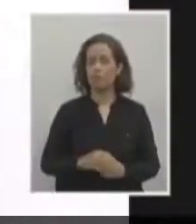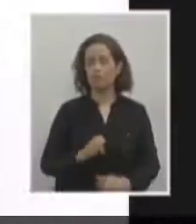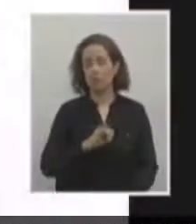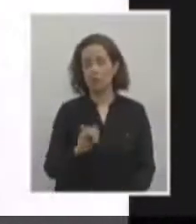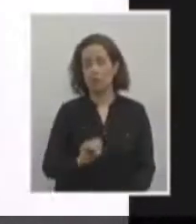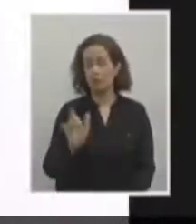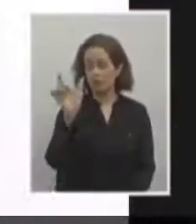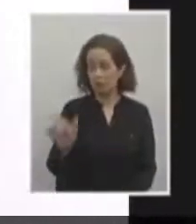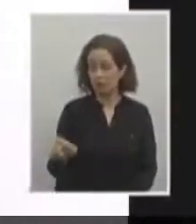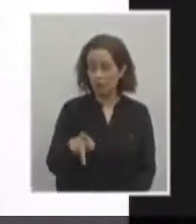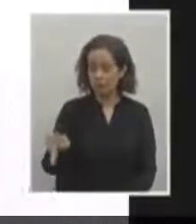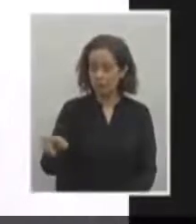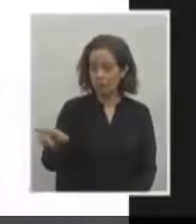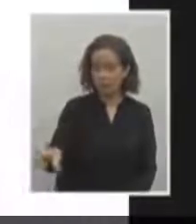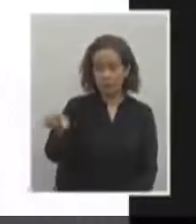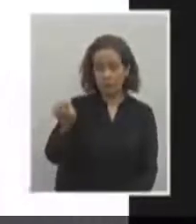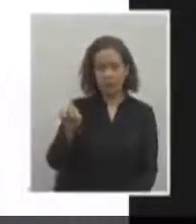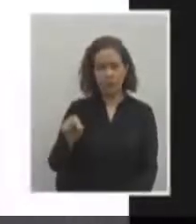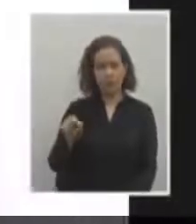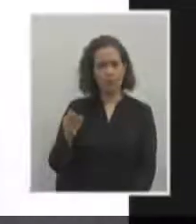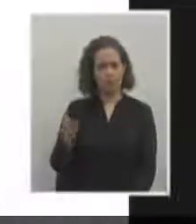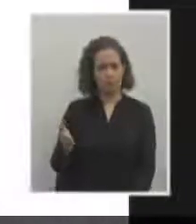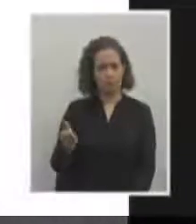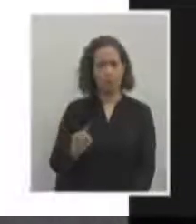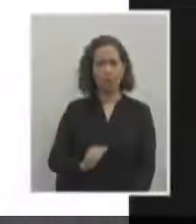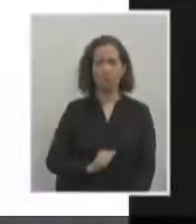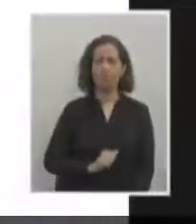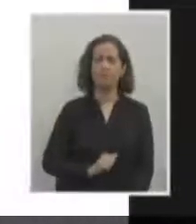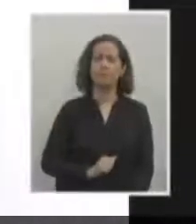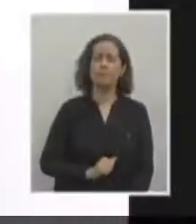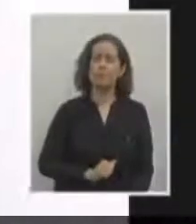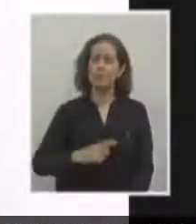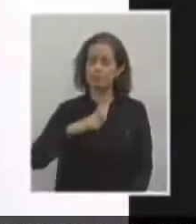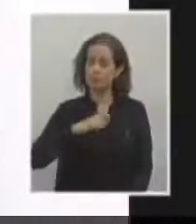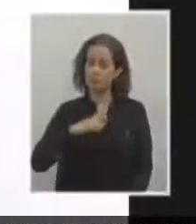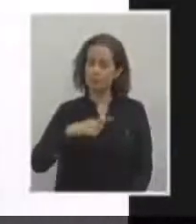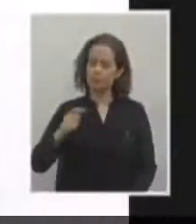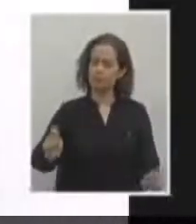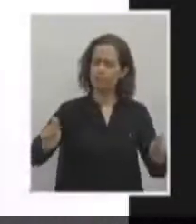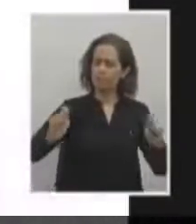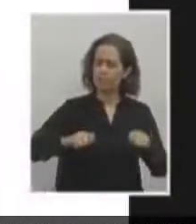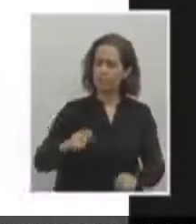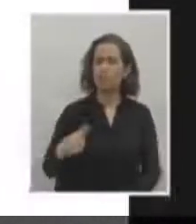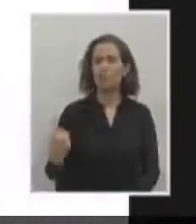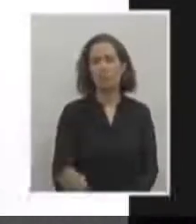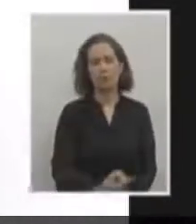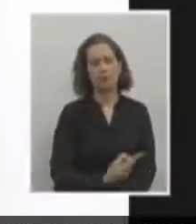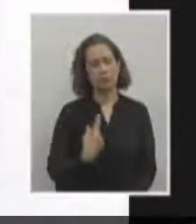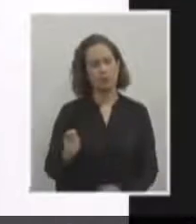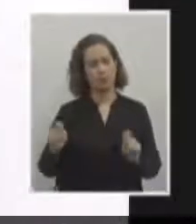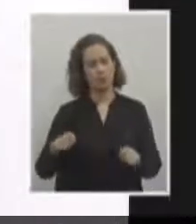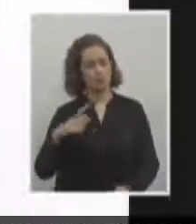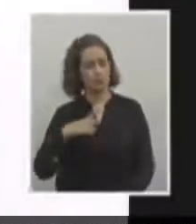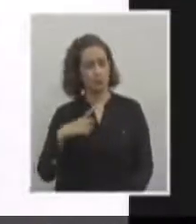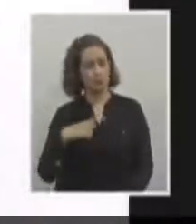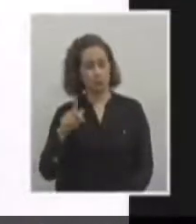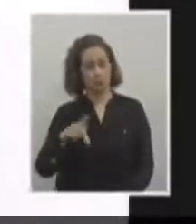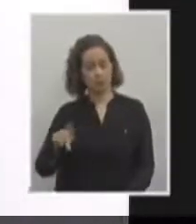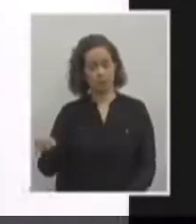aquela situação. Existe possibilidade onde a gente pode ter professor